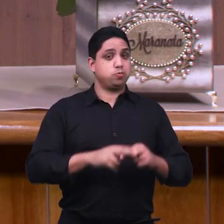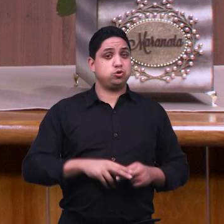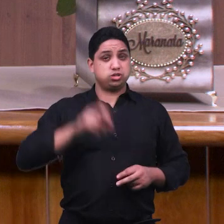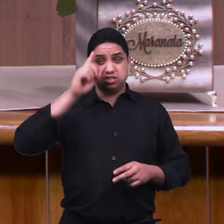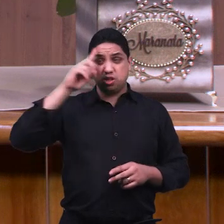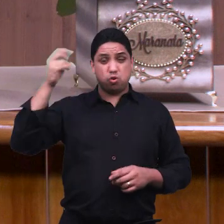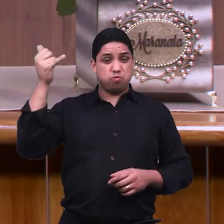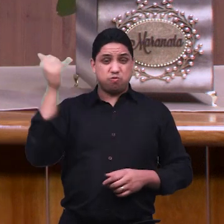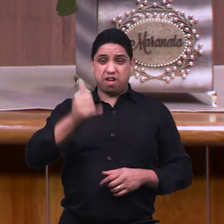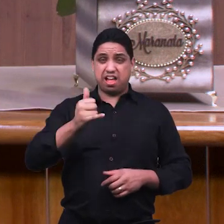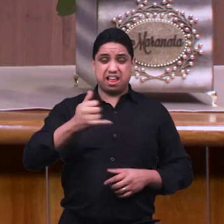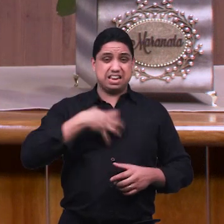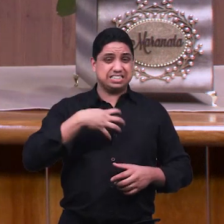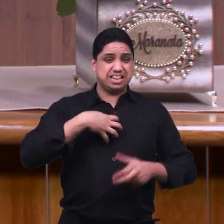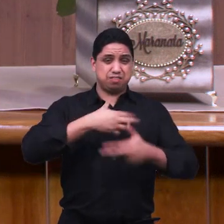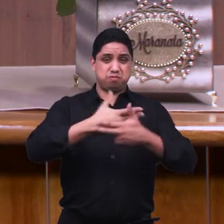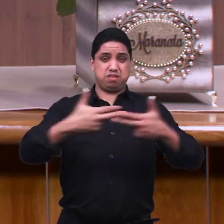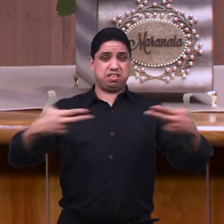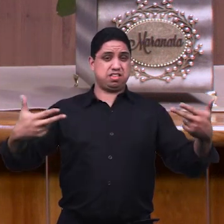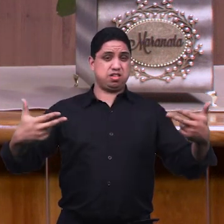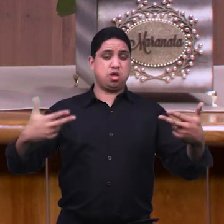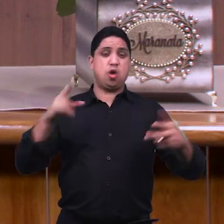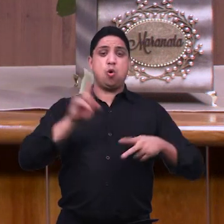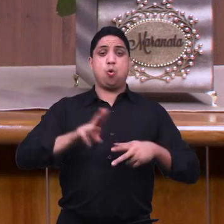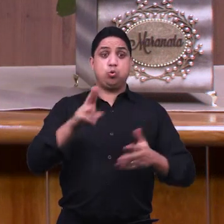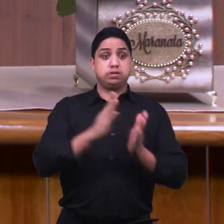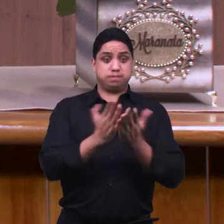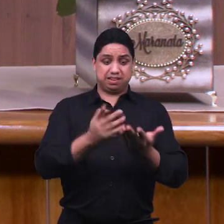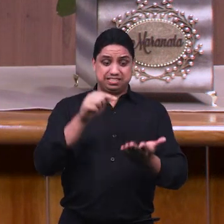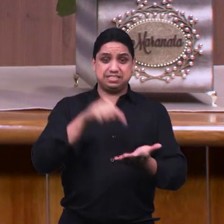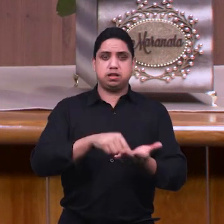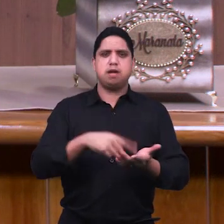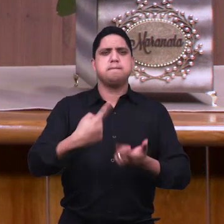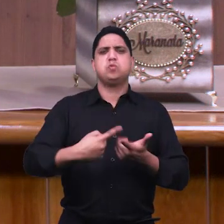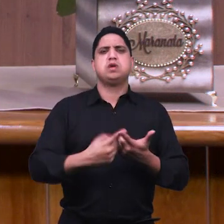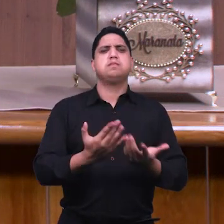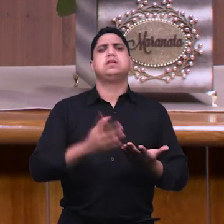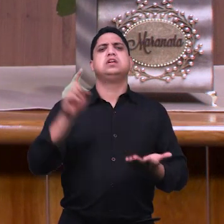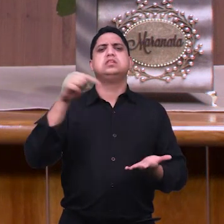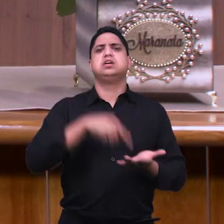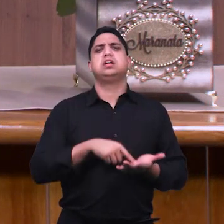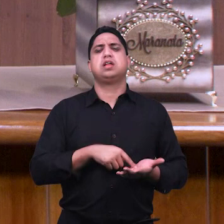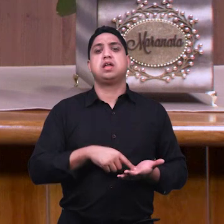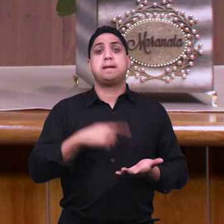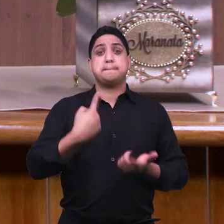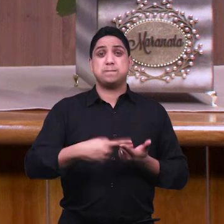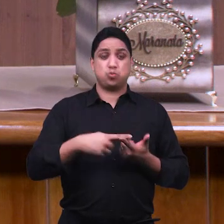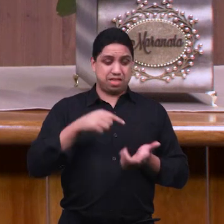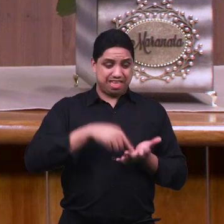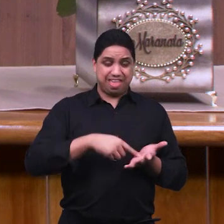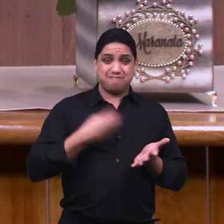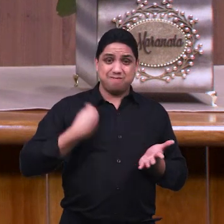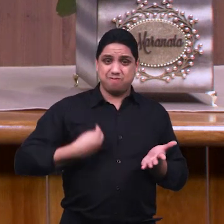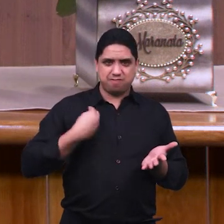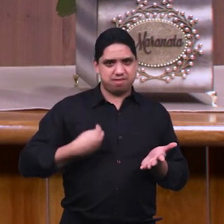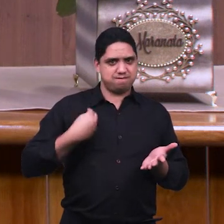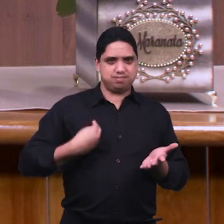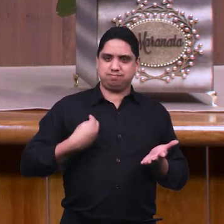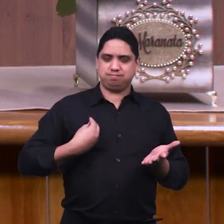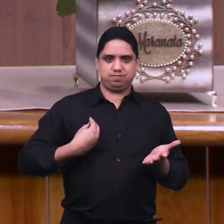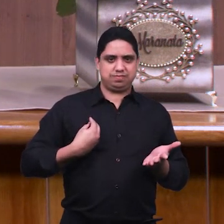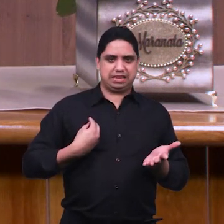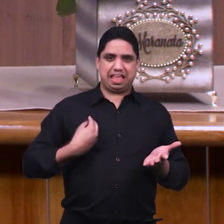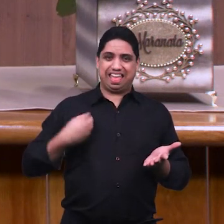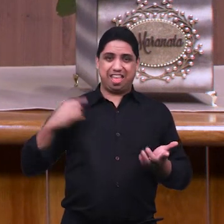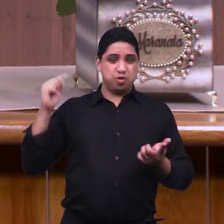tem as formas de falar e usa a sua palavra, a palavra de Deus. Por quê? Por que usamos a Bíblia? Porque a palavra de Deus é viva e eficaz, não é